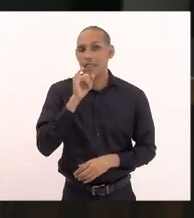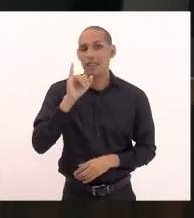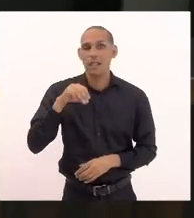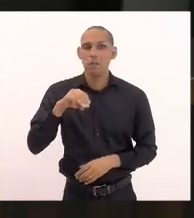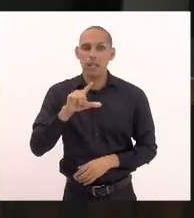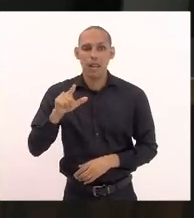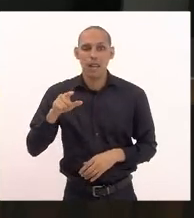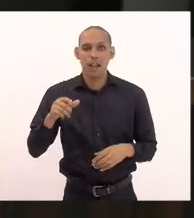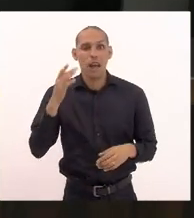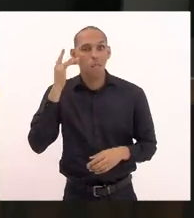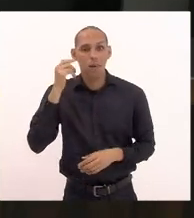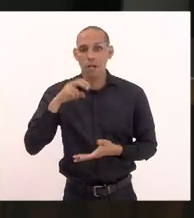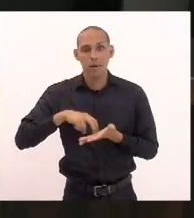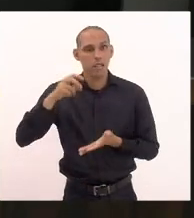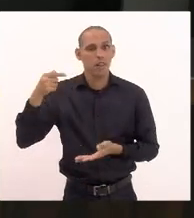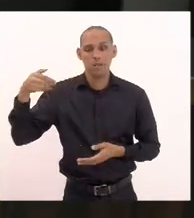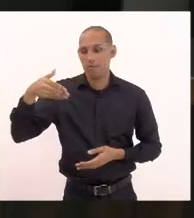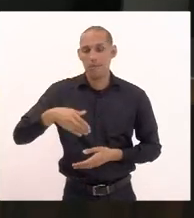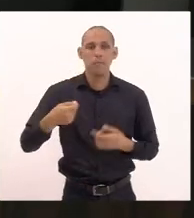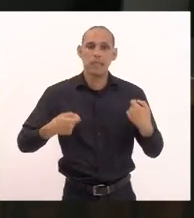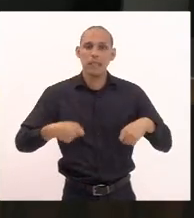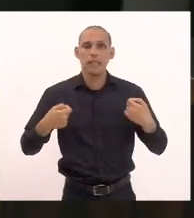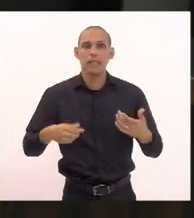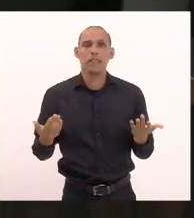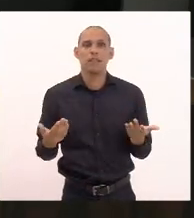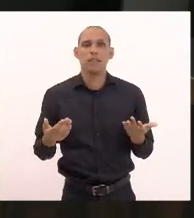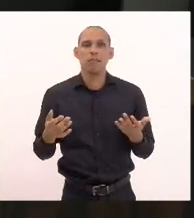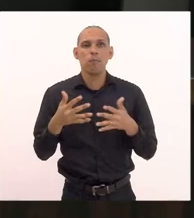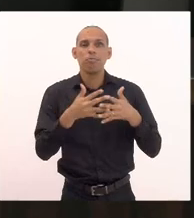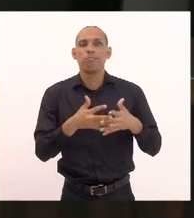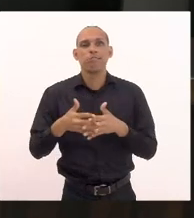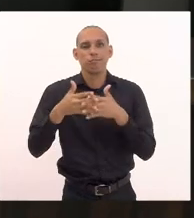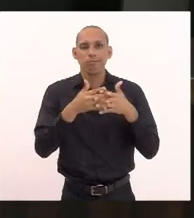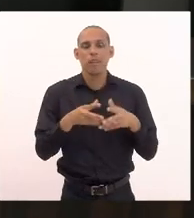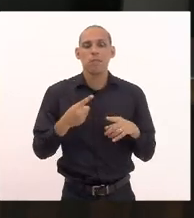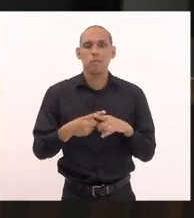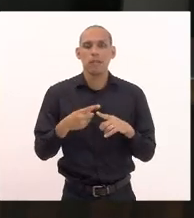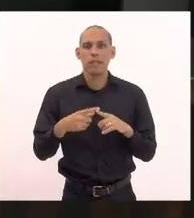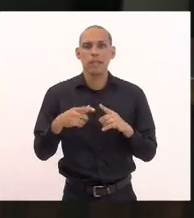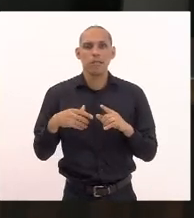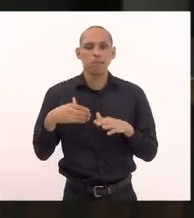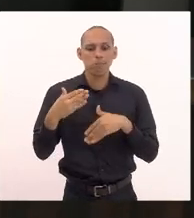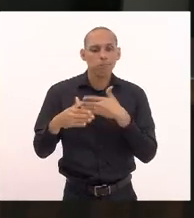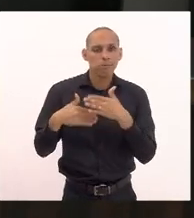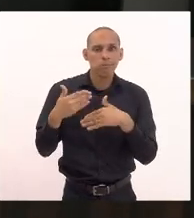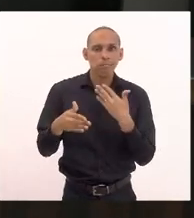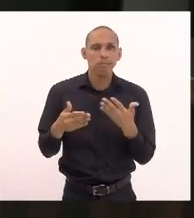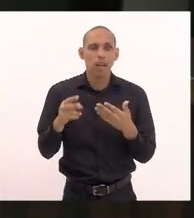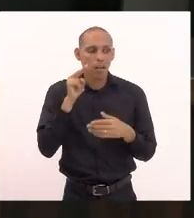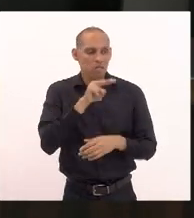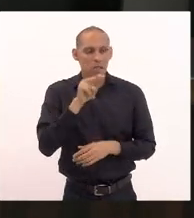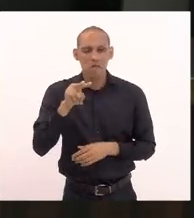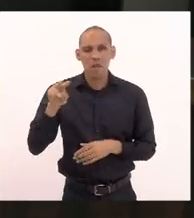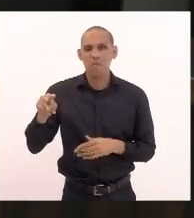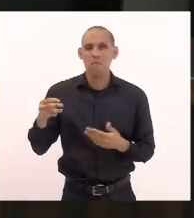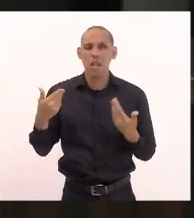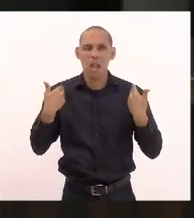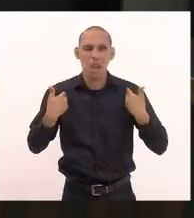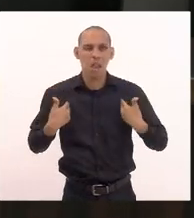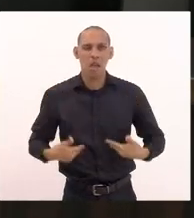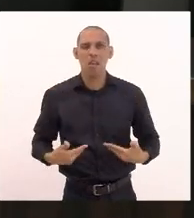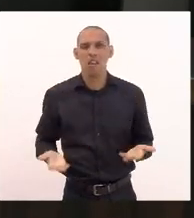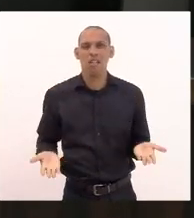aqui amanhã de manhã, com um caminhão frigorífico, porque senão você tem aquelas imagens dos corpos, a pessoa